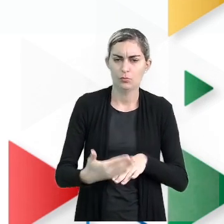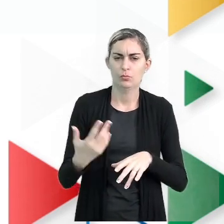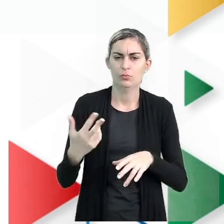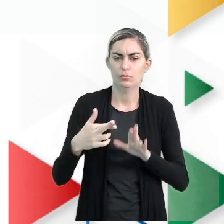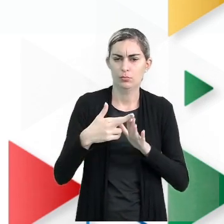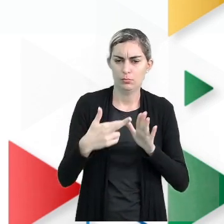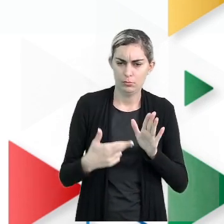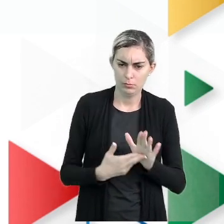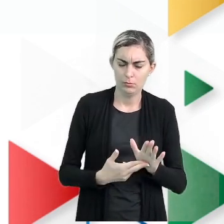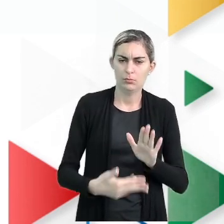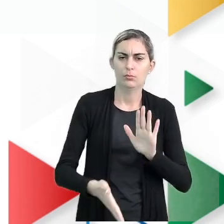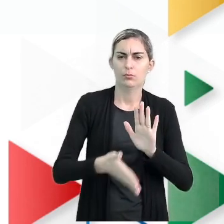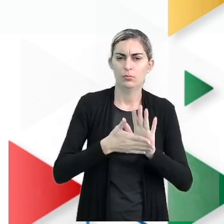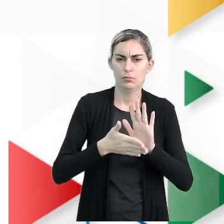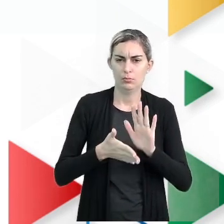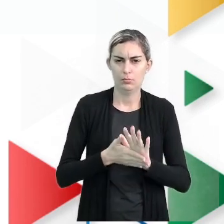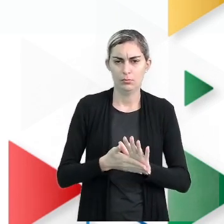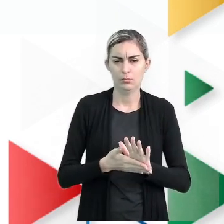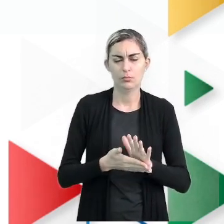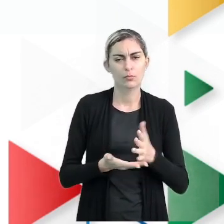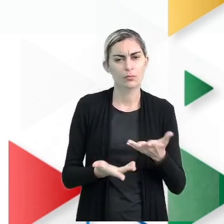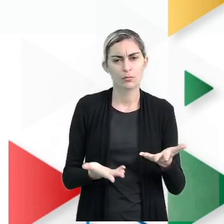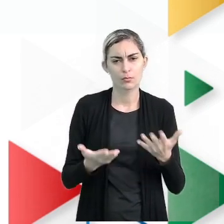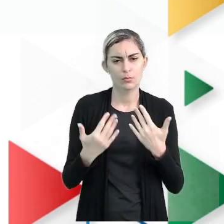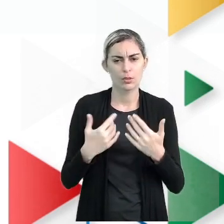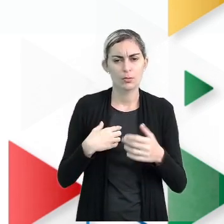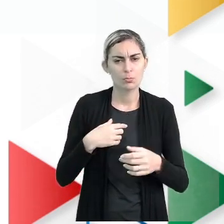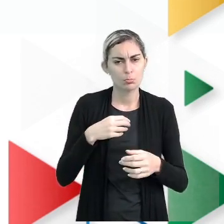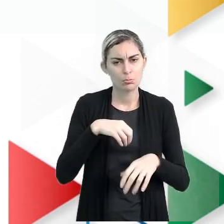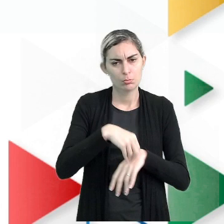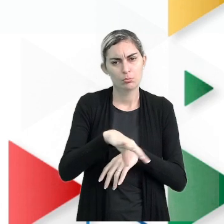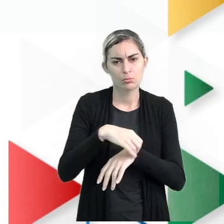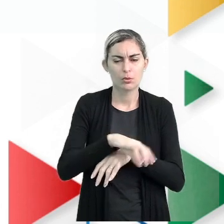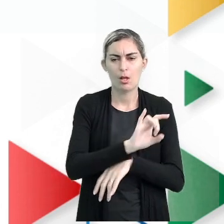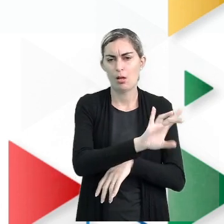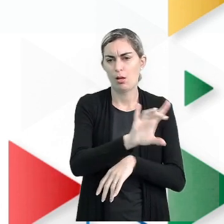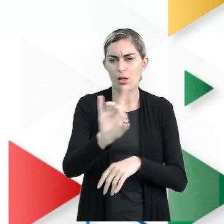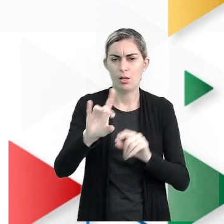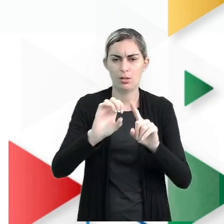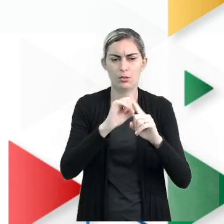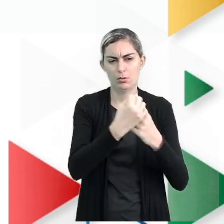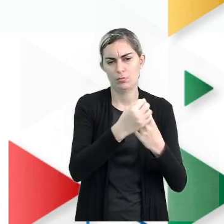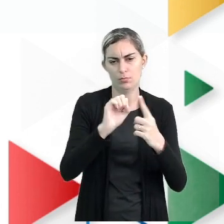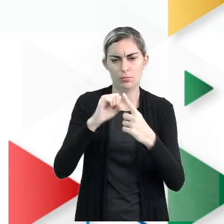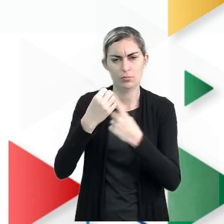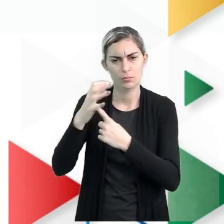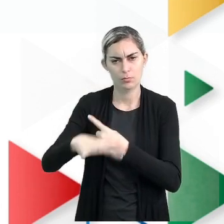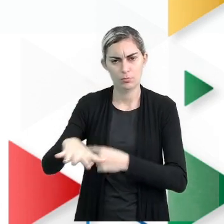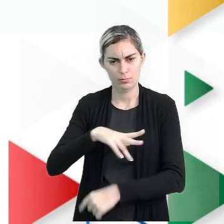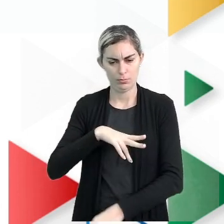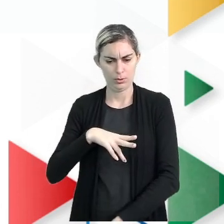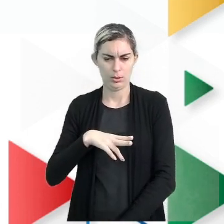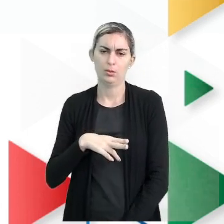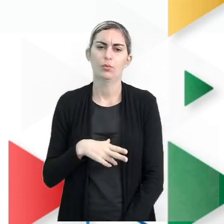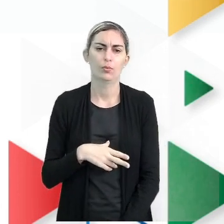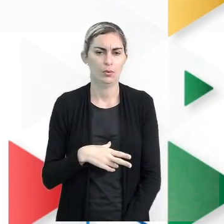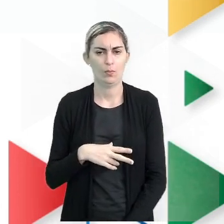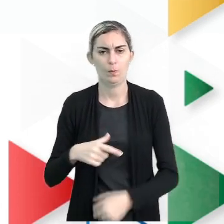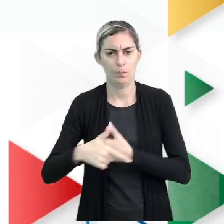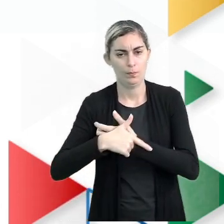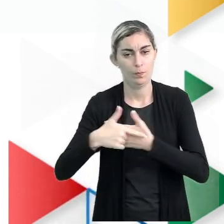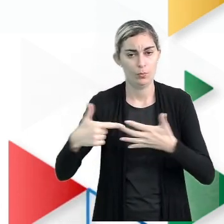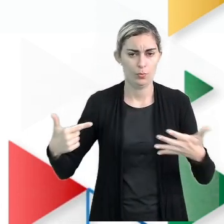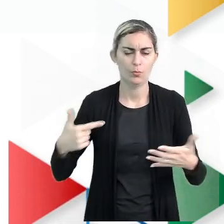regras, são tabus e convenções estabelecidas por cada sociedade. Uma questão particular, professor. Moral